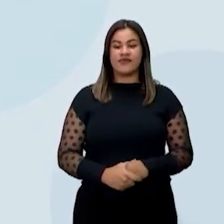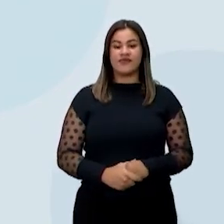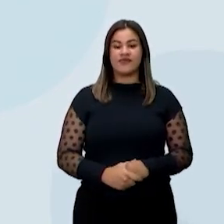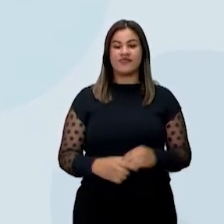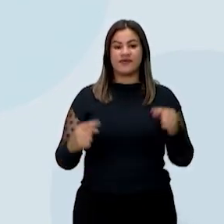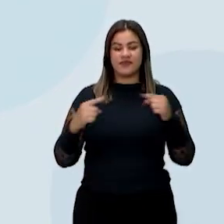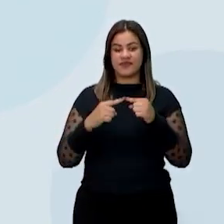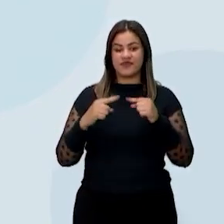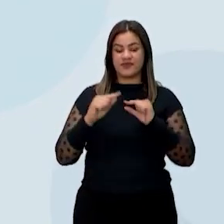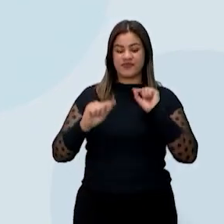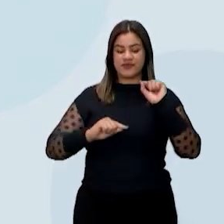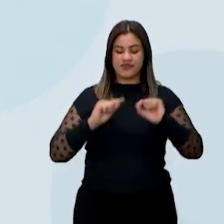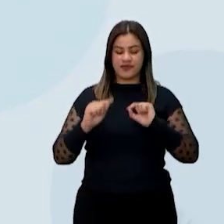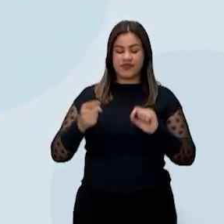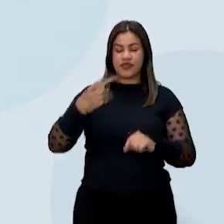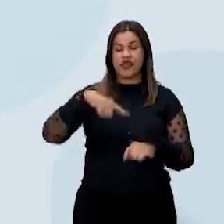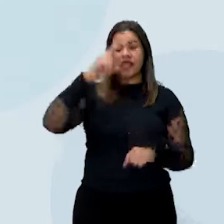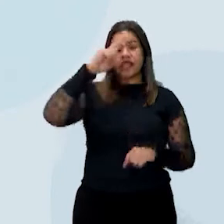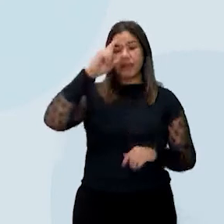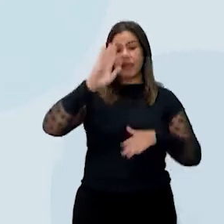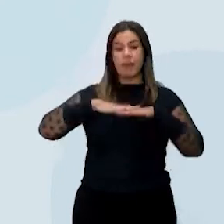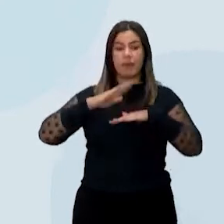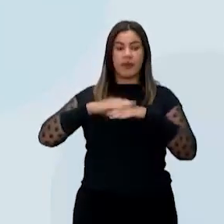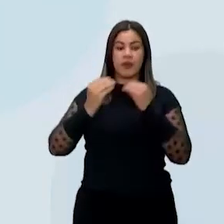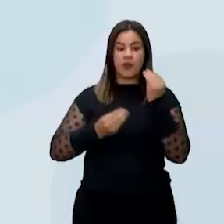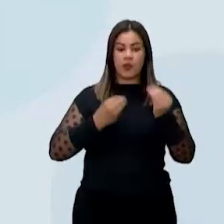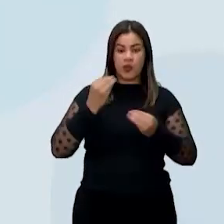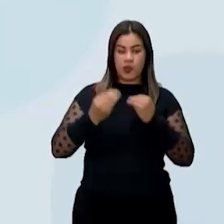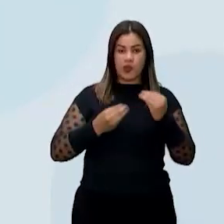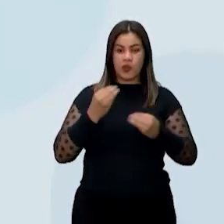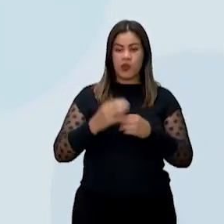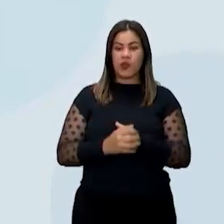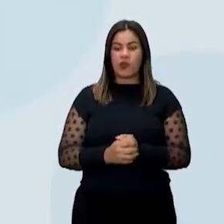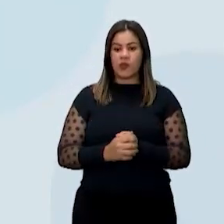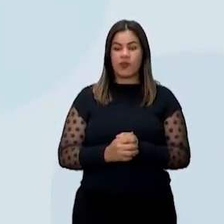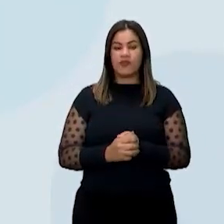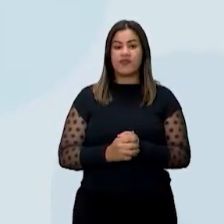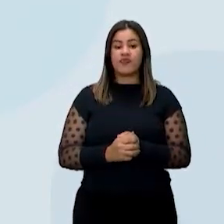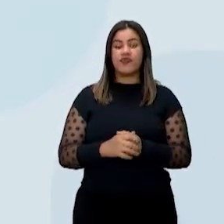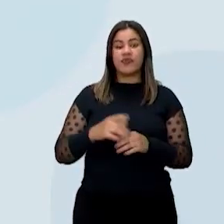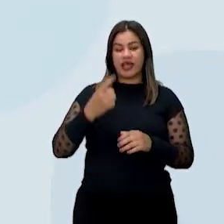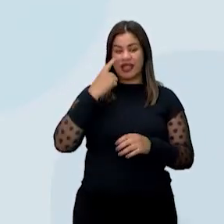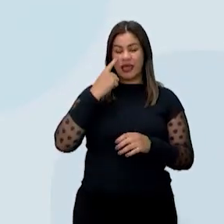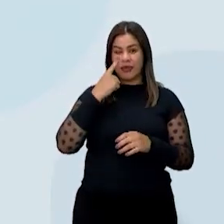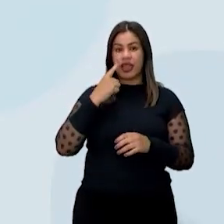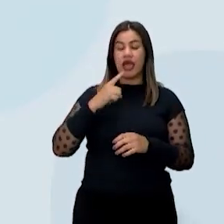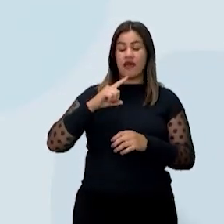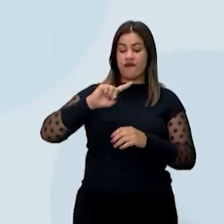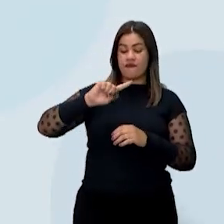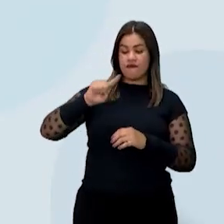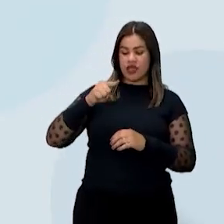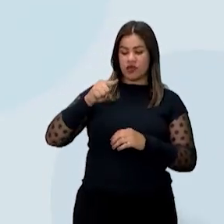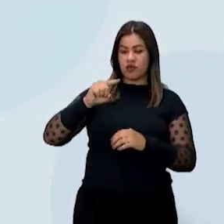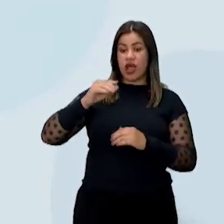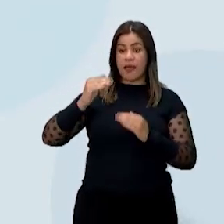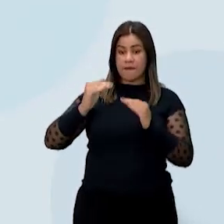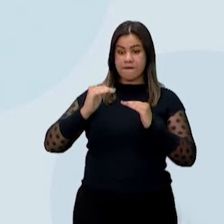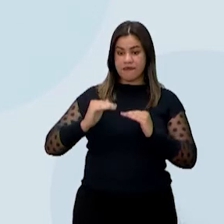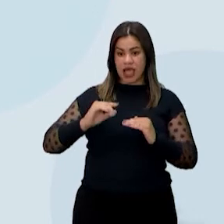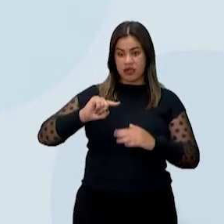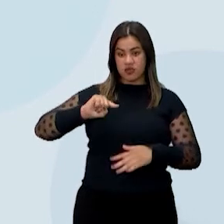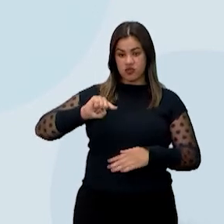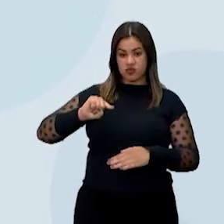menos só para relembrar como a gente faz. Então, como a gente coloca? Vírgula embaixo de vírgula, ó. Coloca os